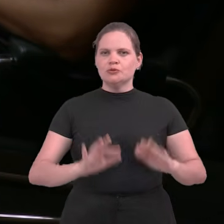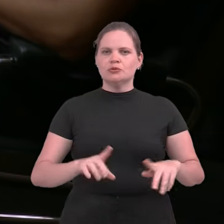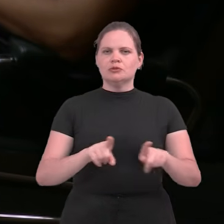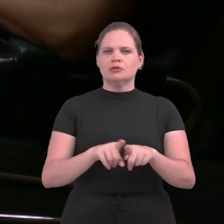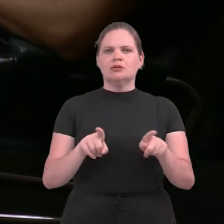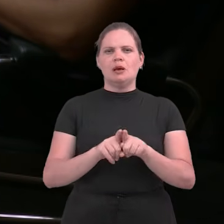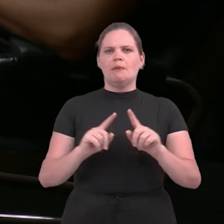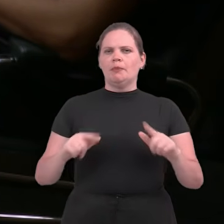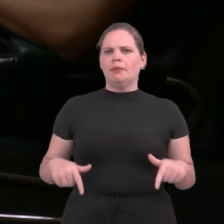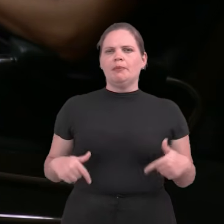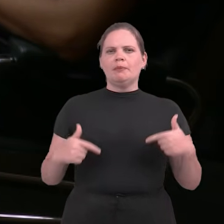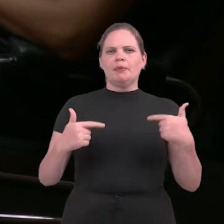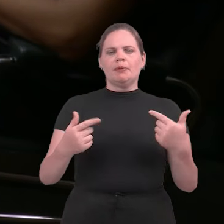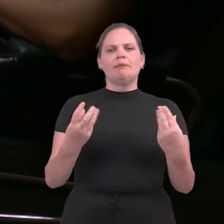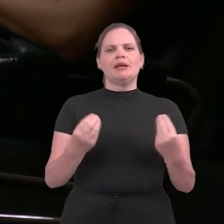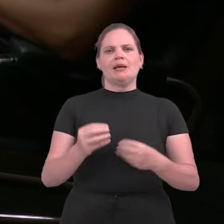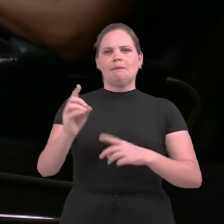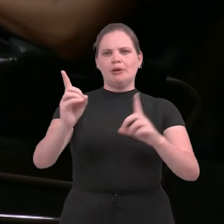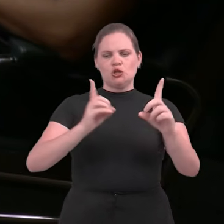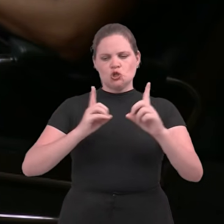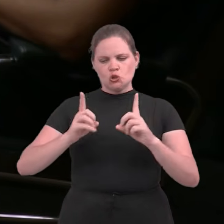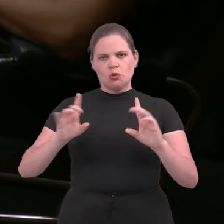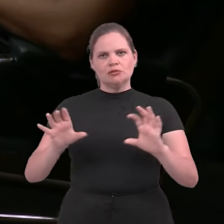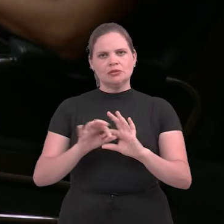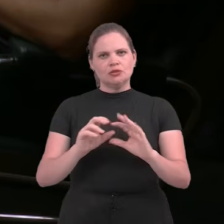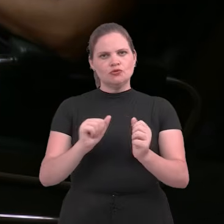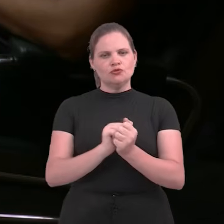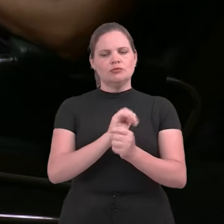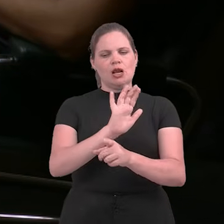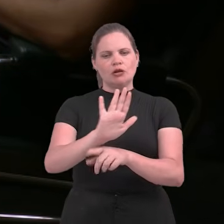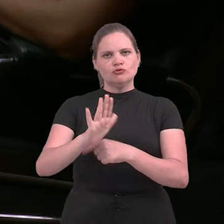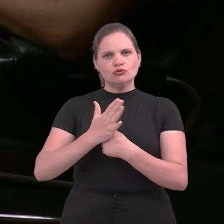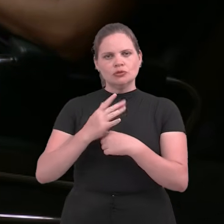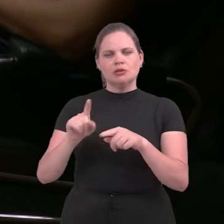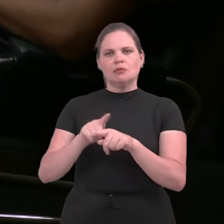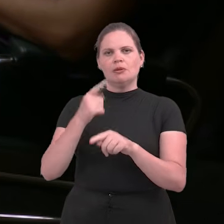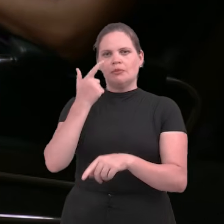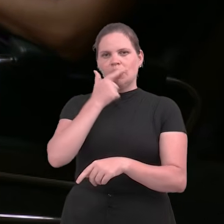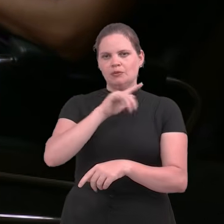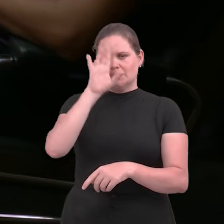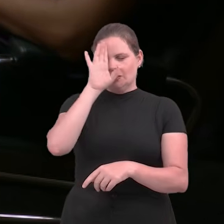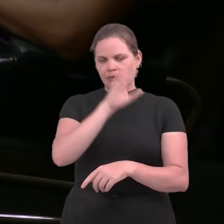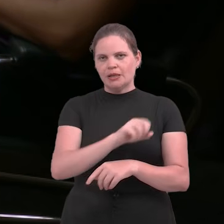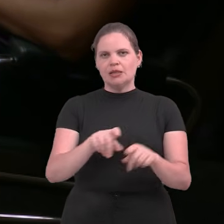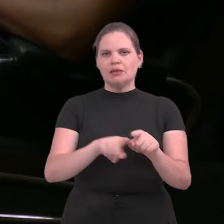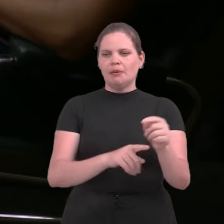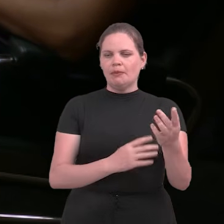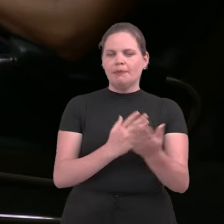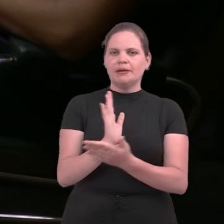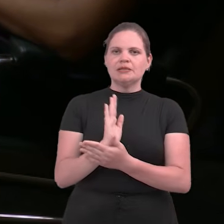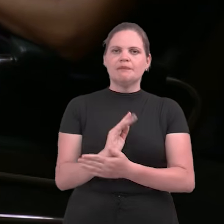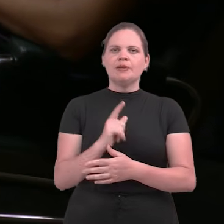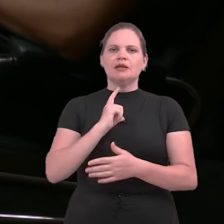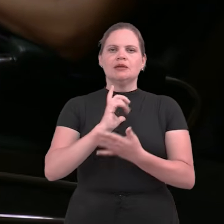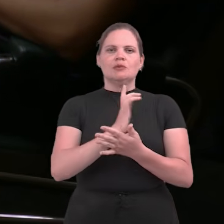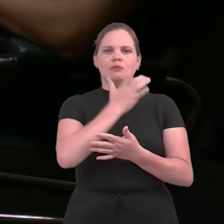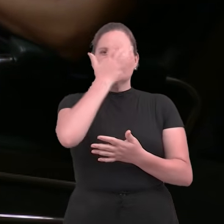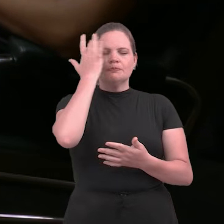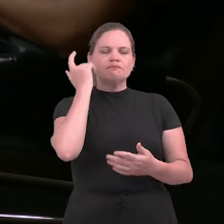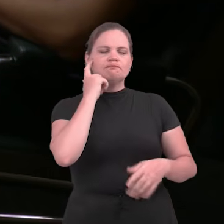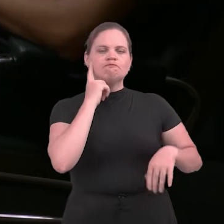colocou pessoas para ajudar, para experiências na aprovação, no aprendizado. Então, às vezes, algumas pessoas falam assim,